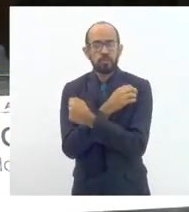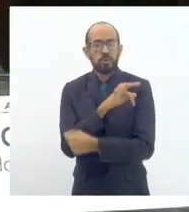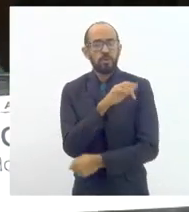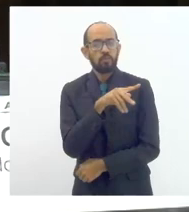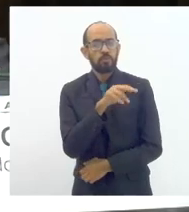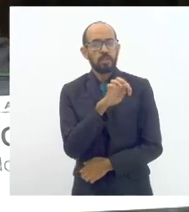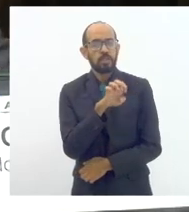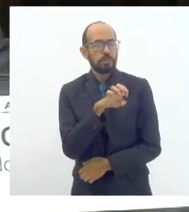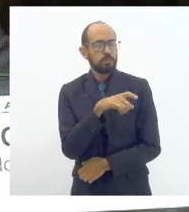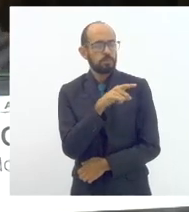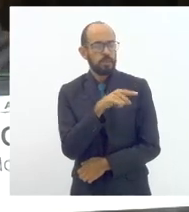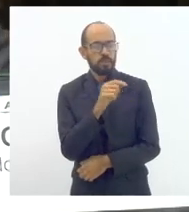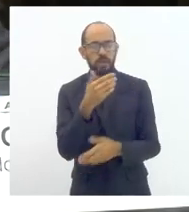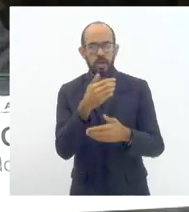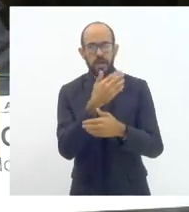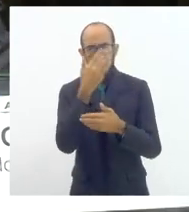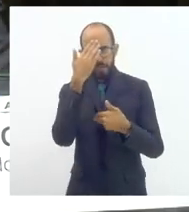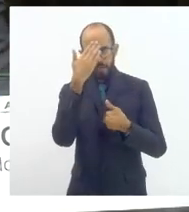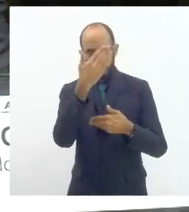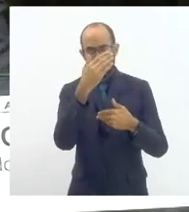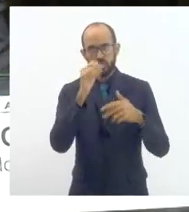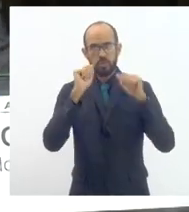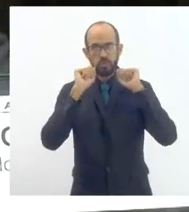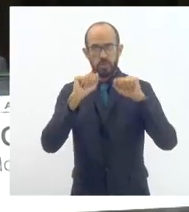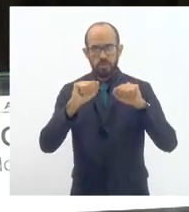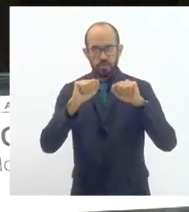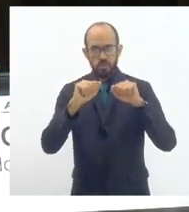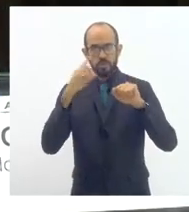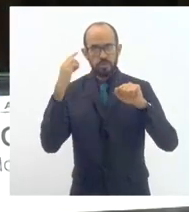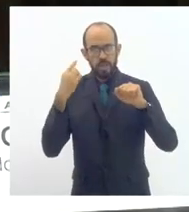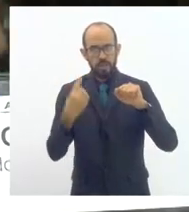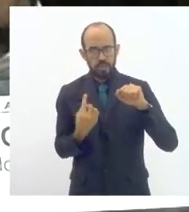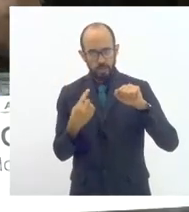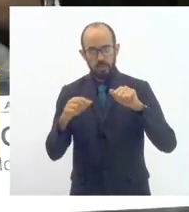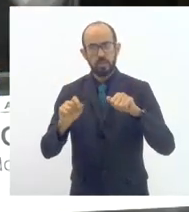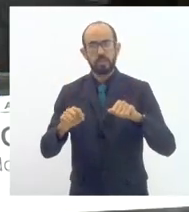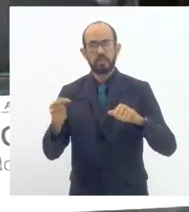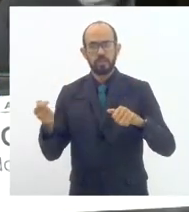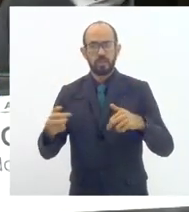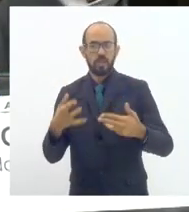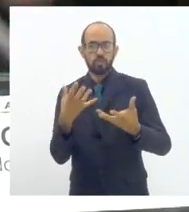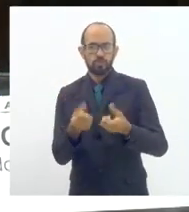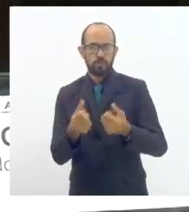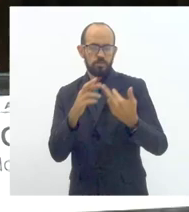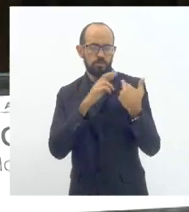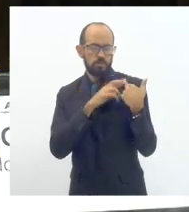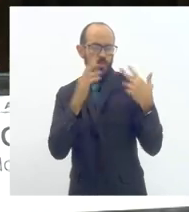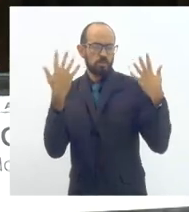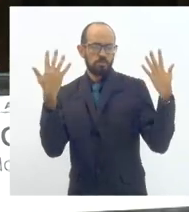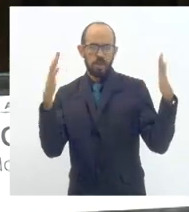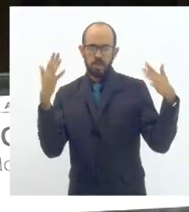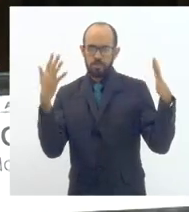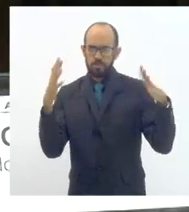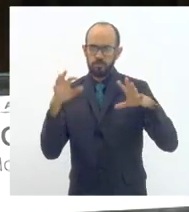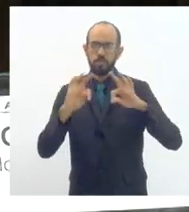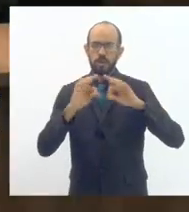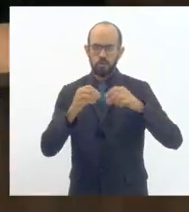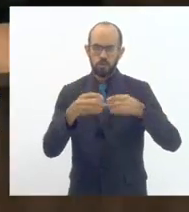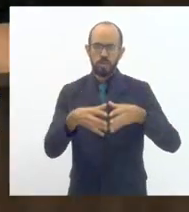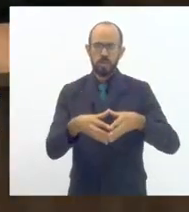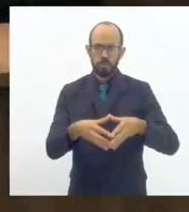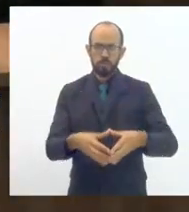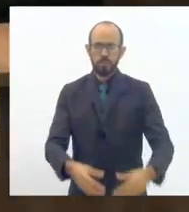um dos assessores da Dani que foram deslocados para essa tarefa. Muito obrigado, uma salva de palmas aí para a equipe deles.